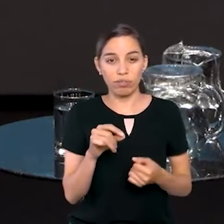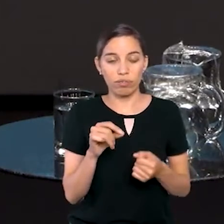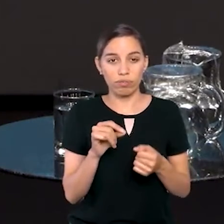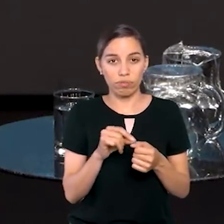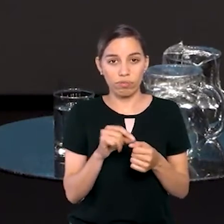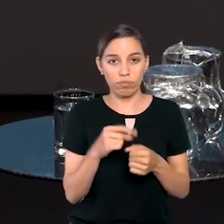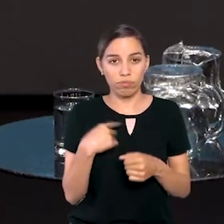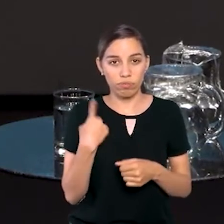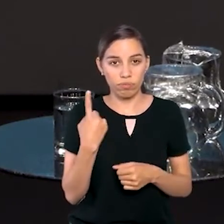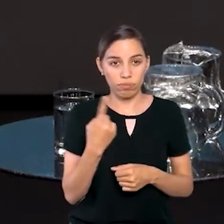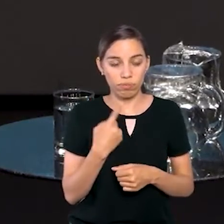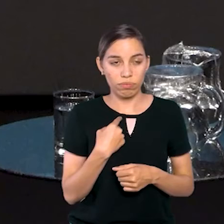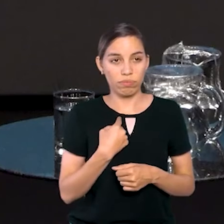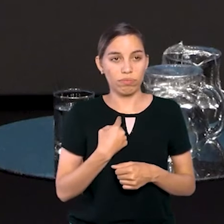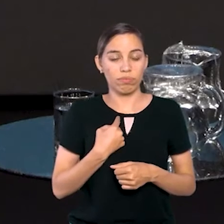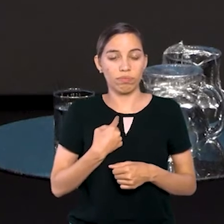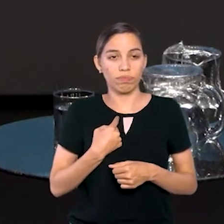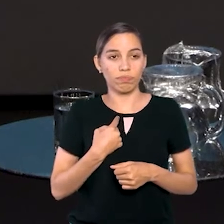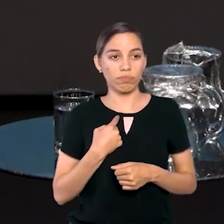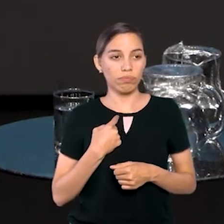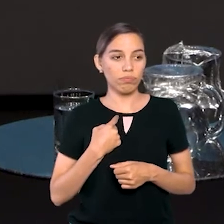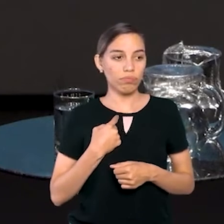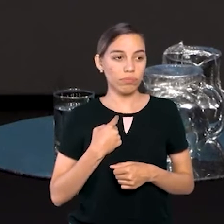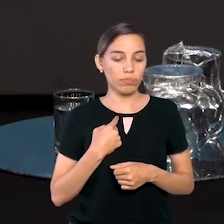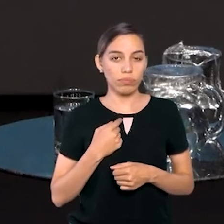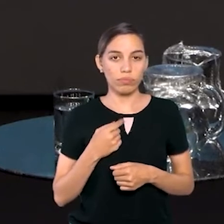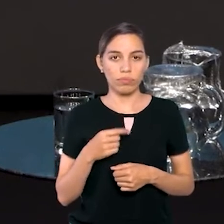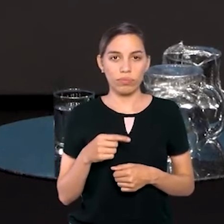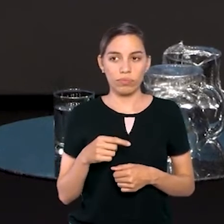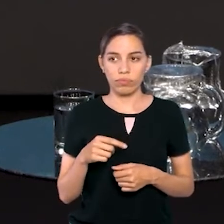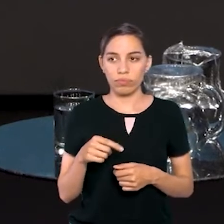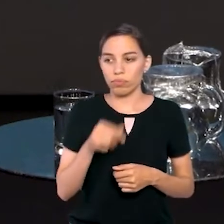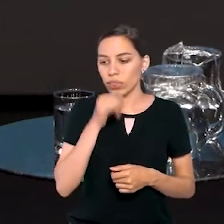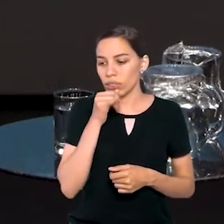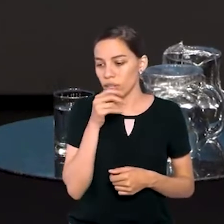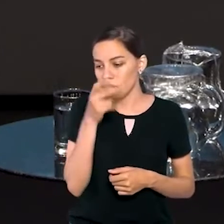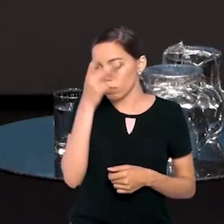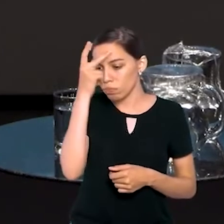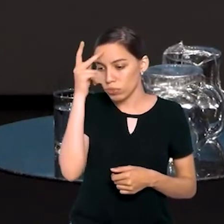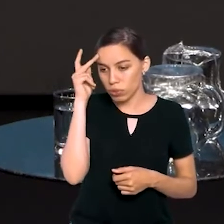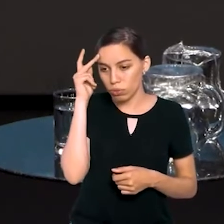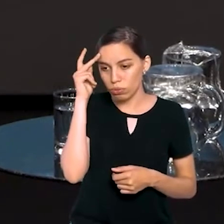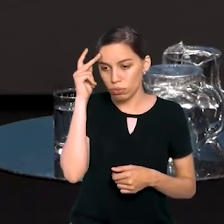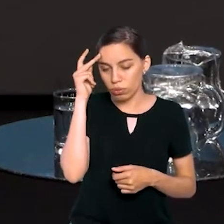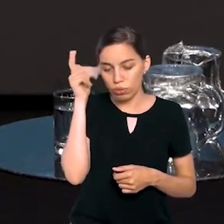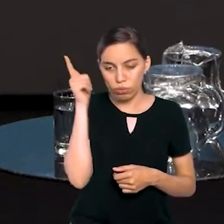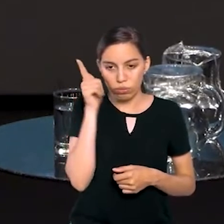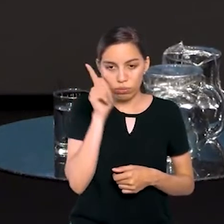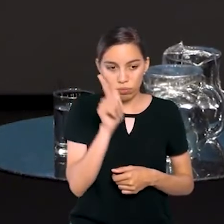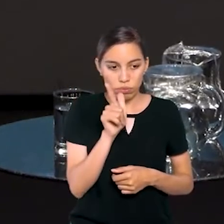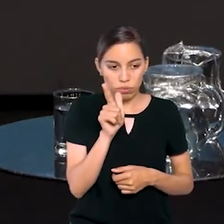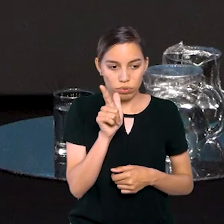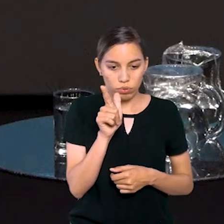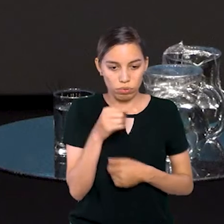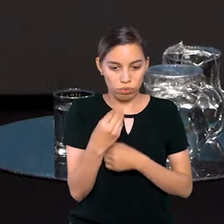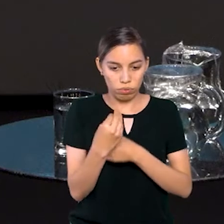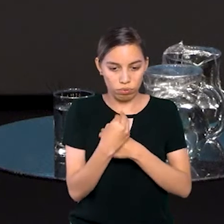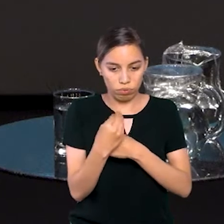nós todos, inclusive aqueles que sabiam se curar com o banho do rio, com a raiz das